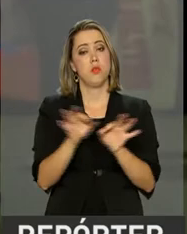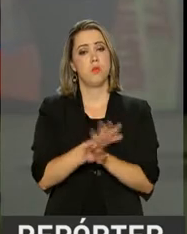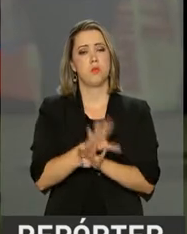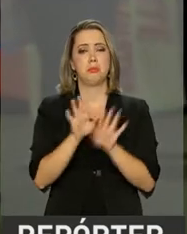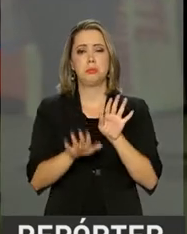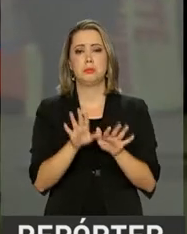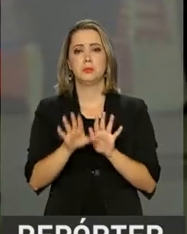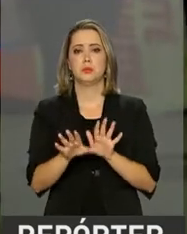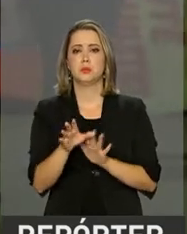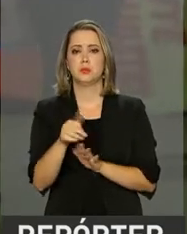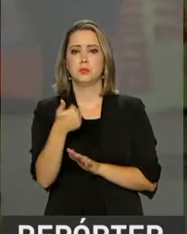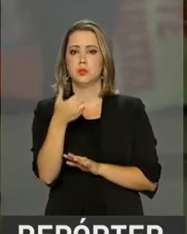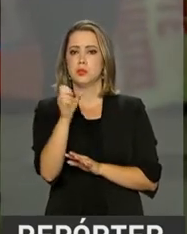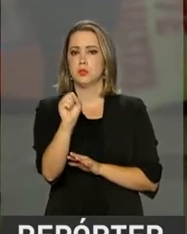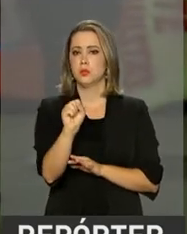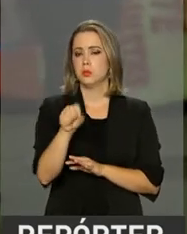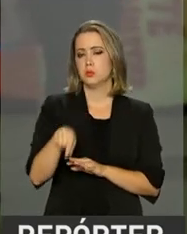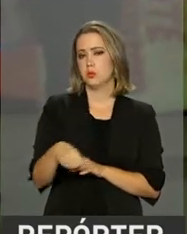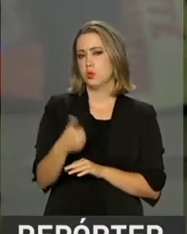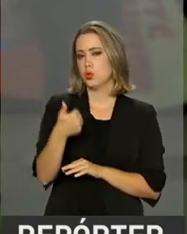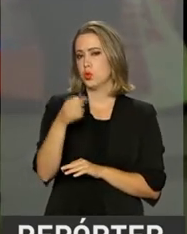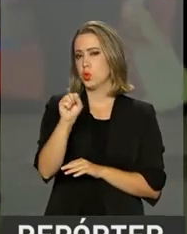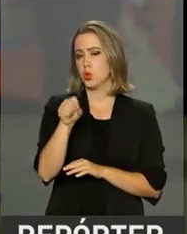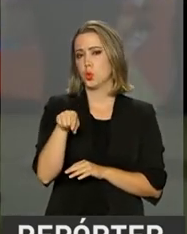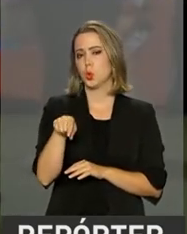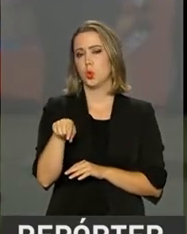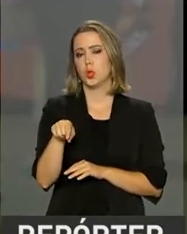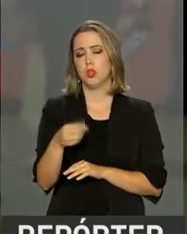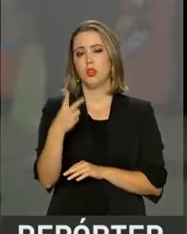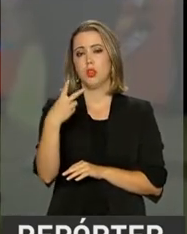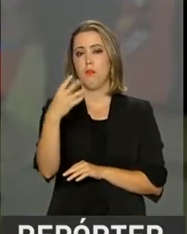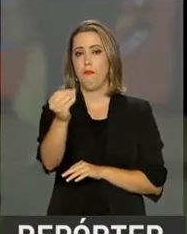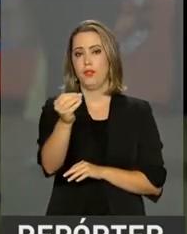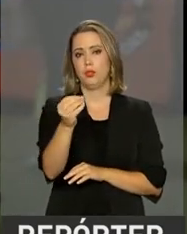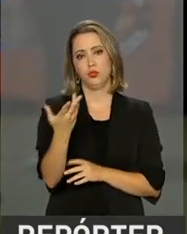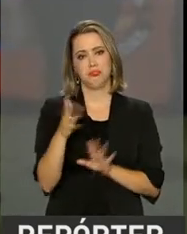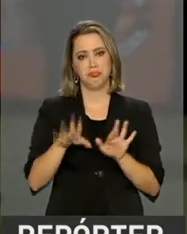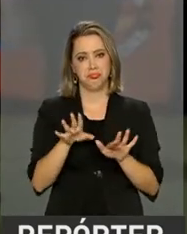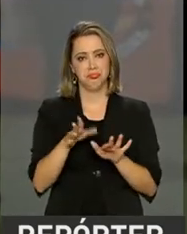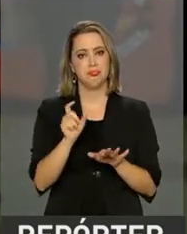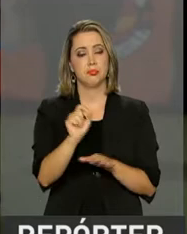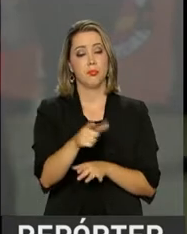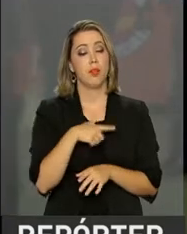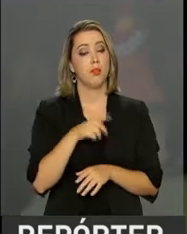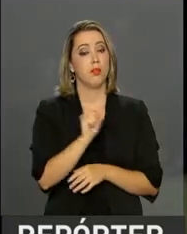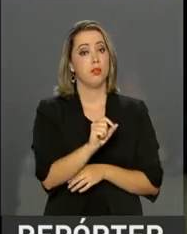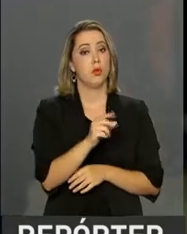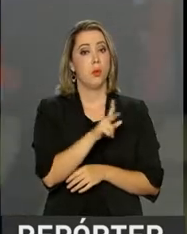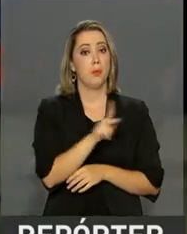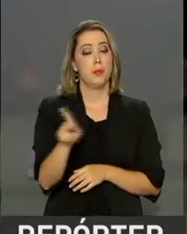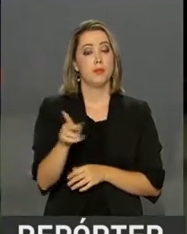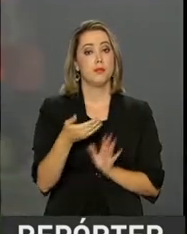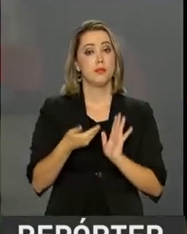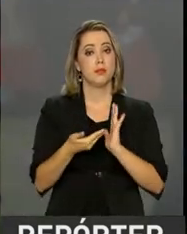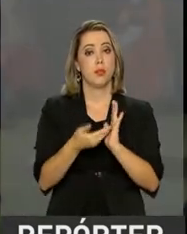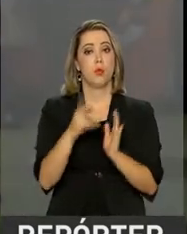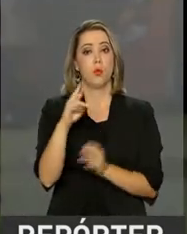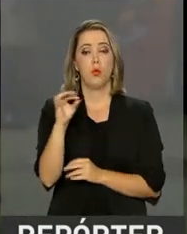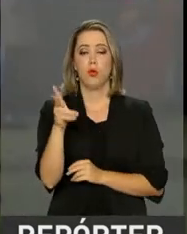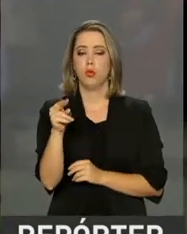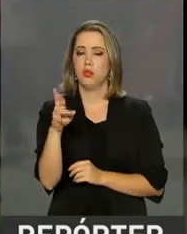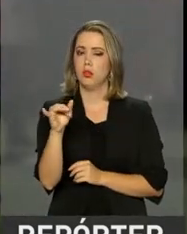das 18 18 e 20 que deve acontecer o presidente da câmara dos deputados deputado rodrigo maia